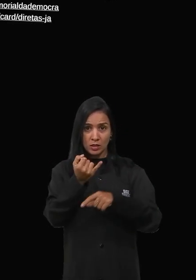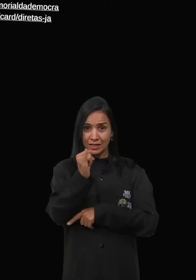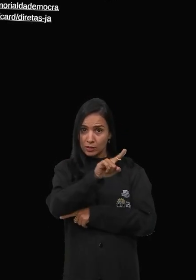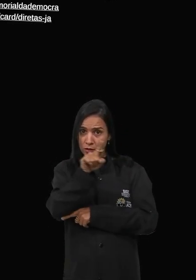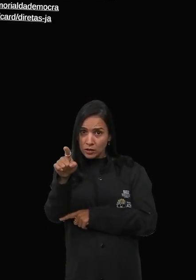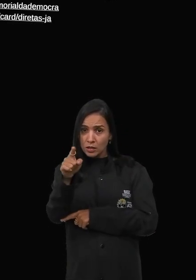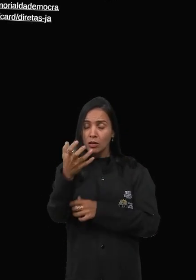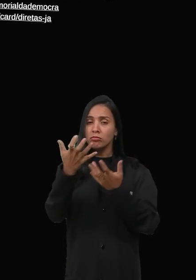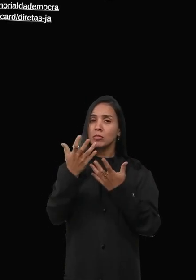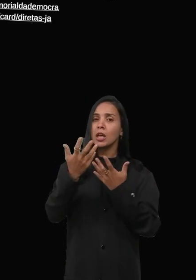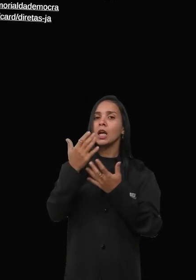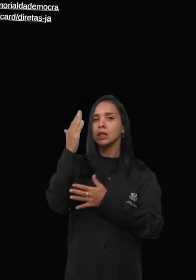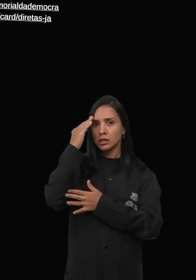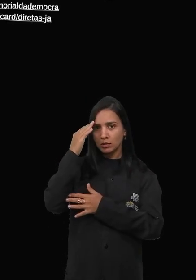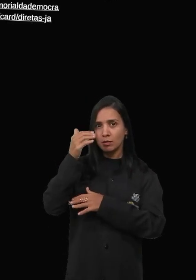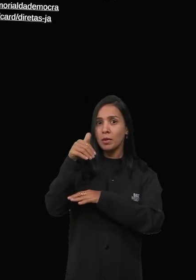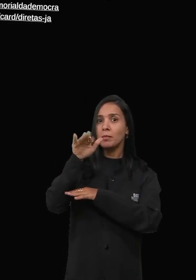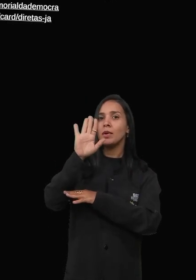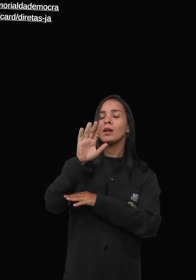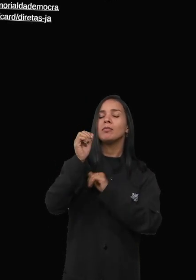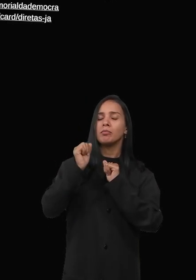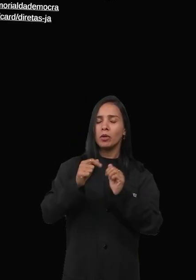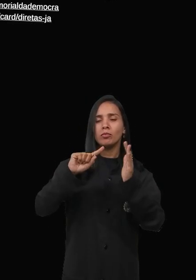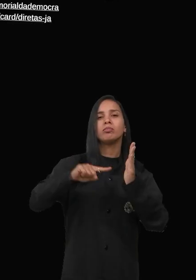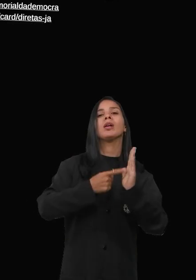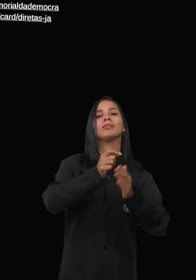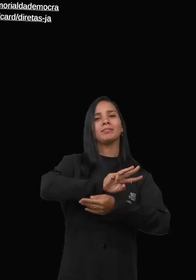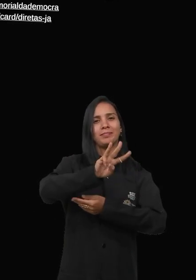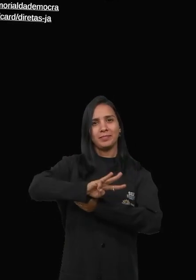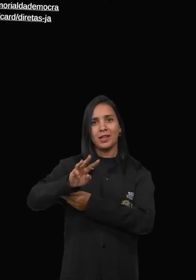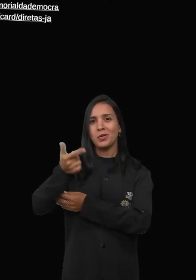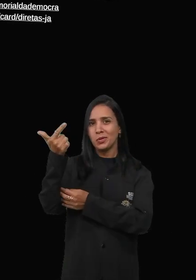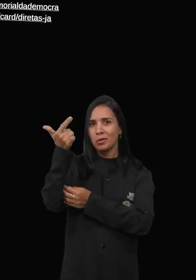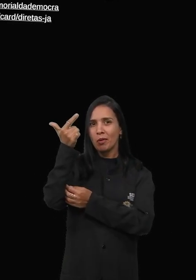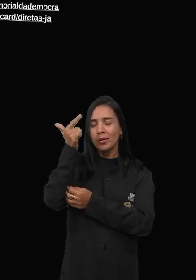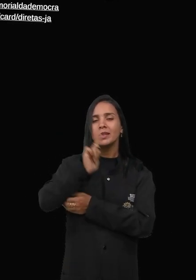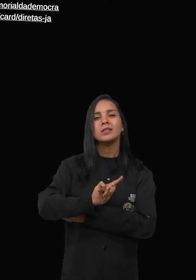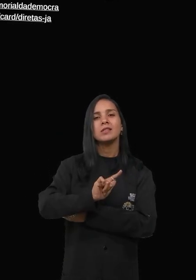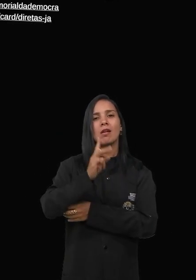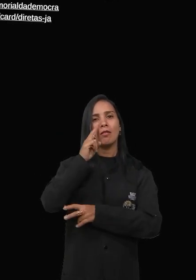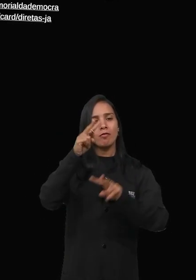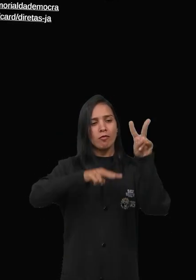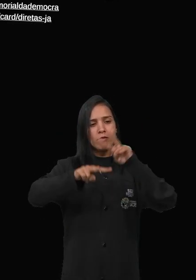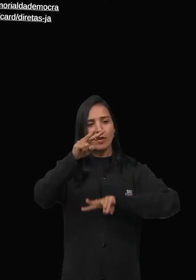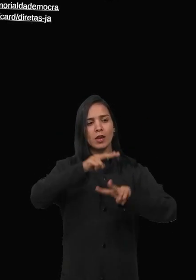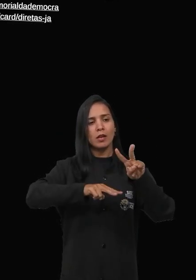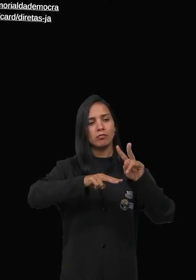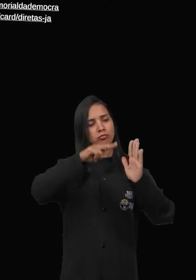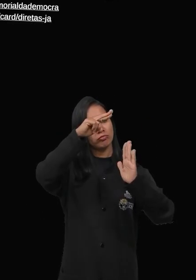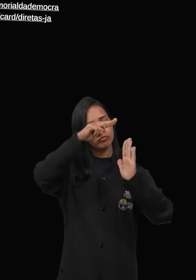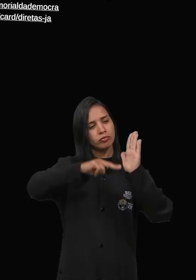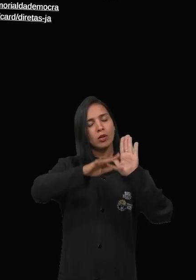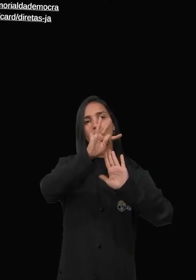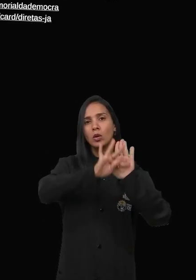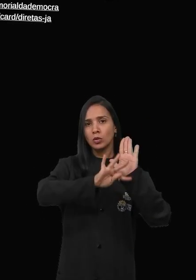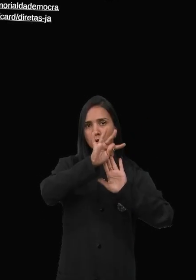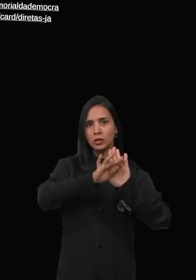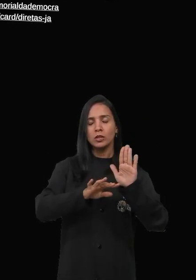acessar a nossa plataforma que lá terá links para que você possa conhecer essa e outras canções que fizeram